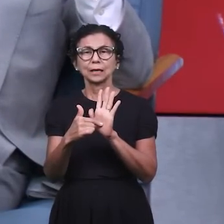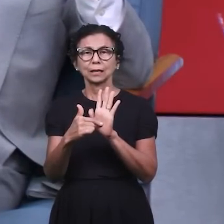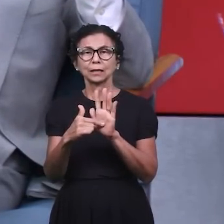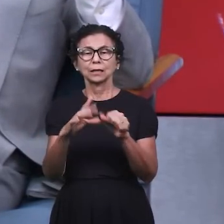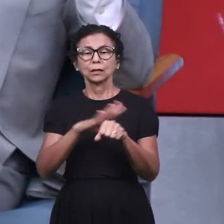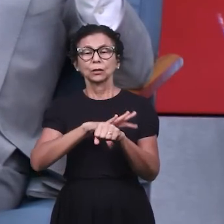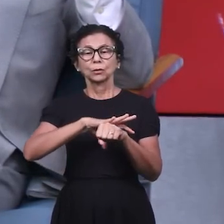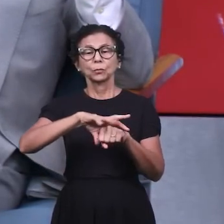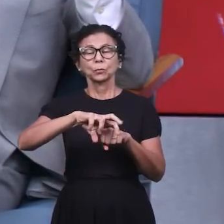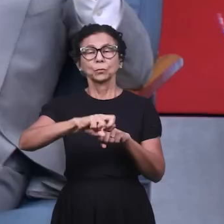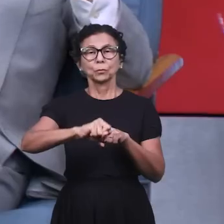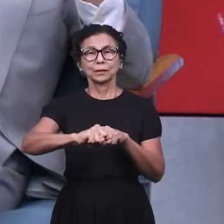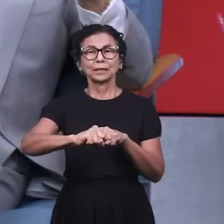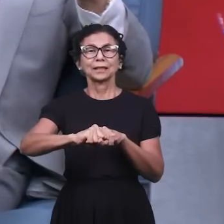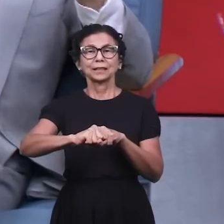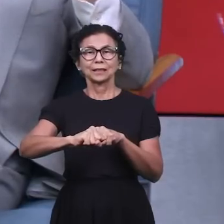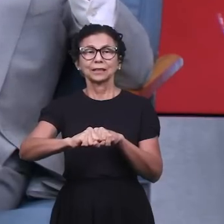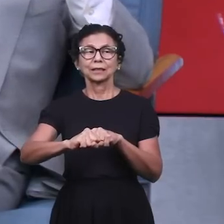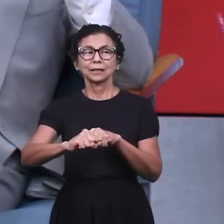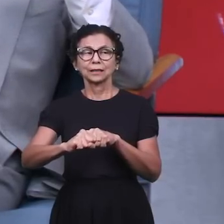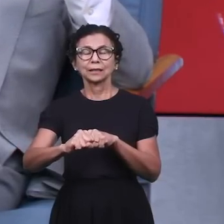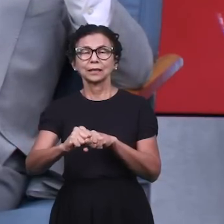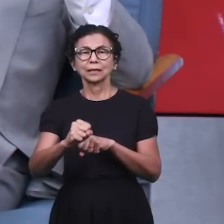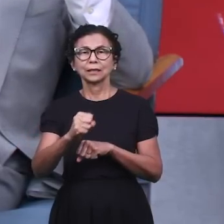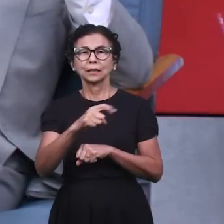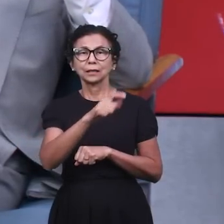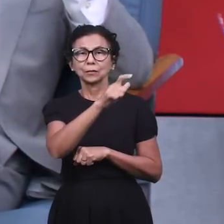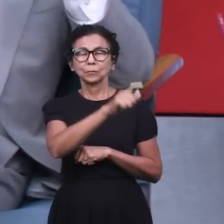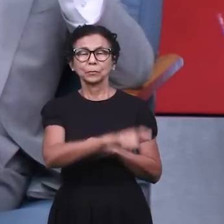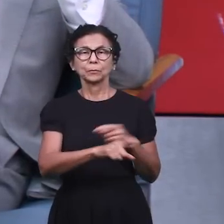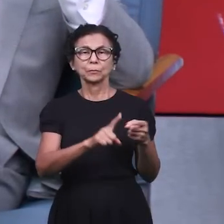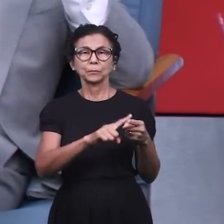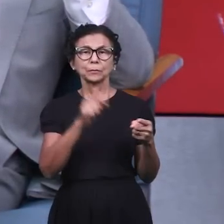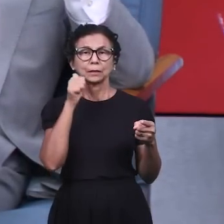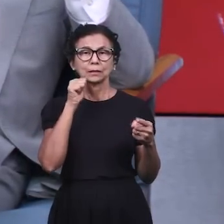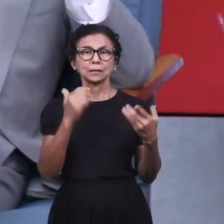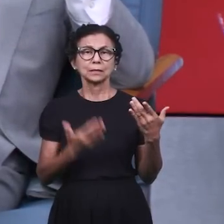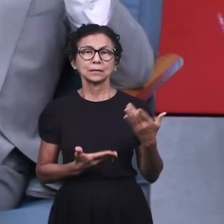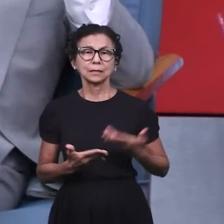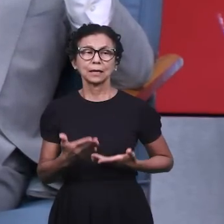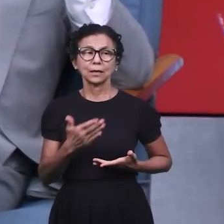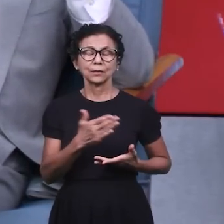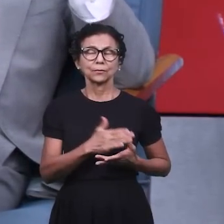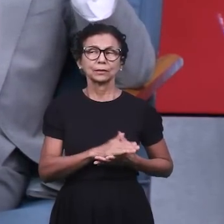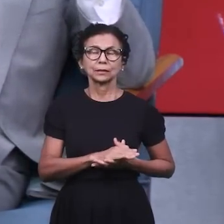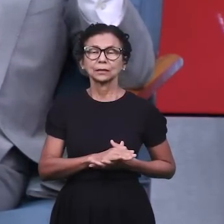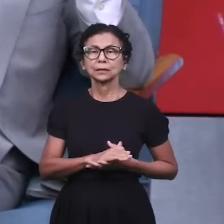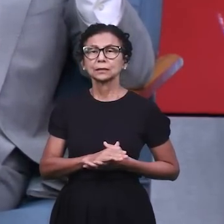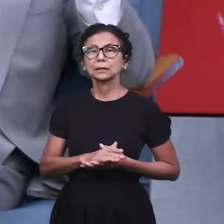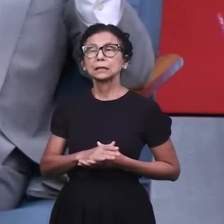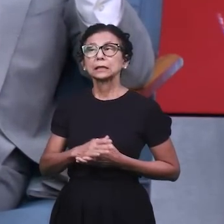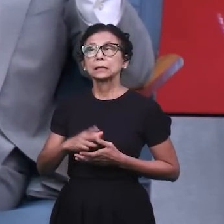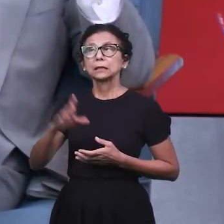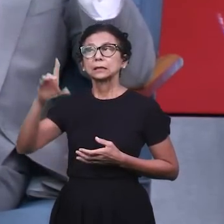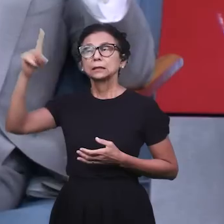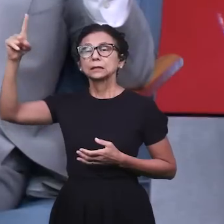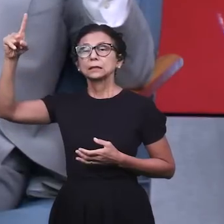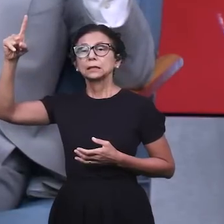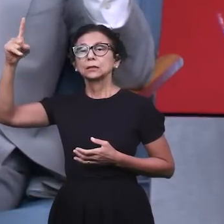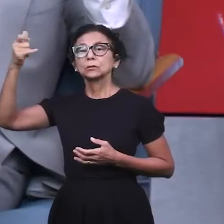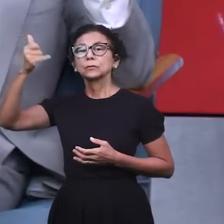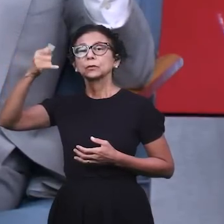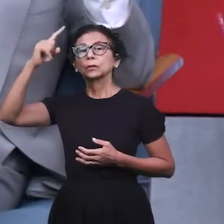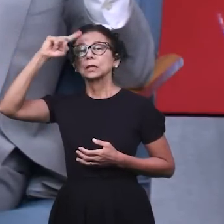de cura. Nós sabíamos que era com relação àquela irmã. E o sinal era o seguinte: ele ia enviar o